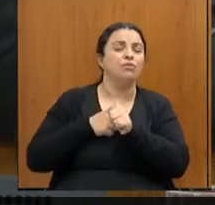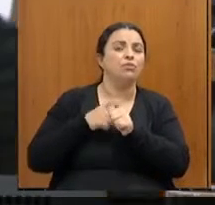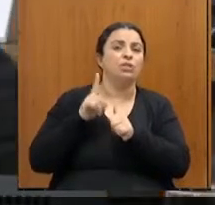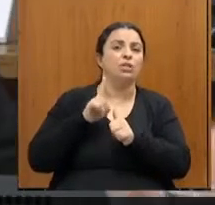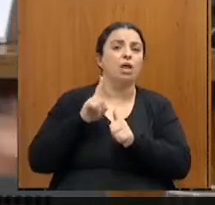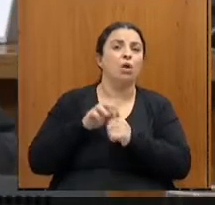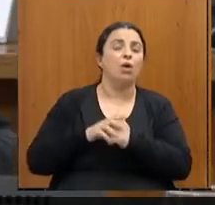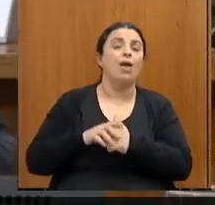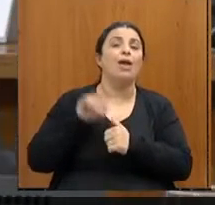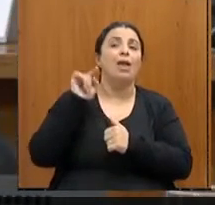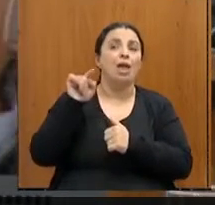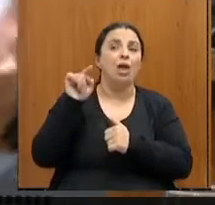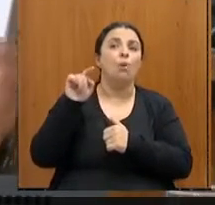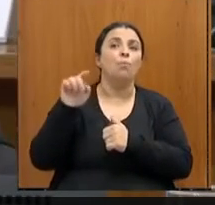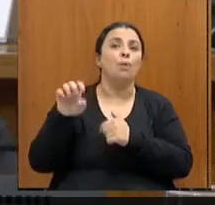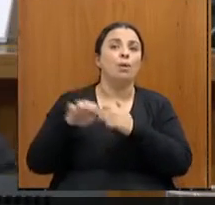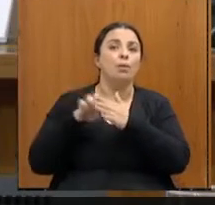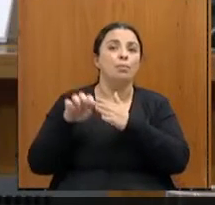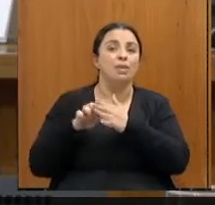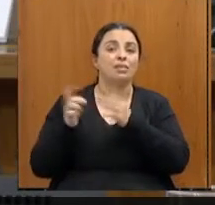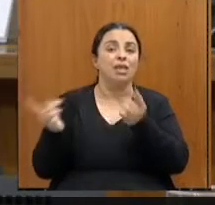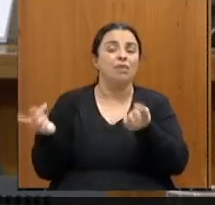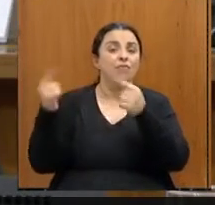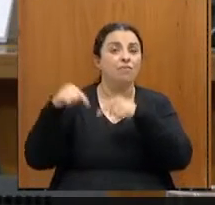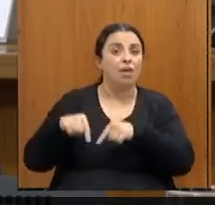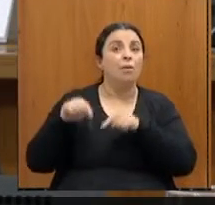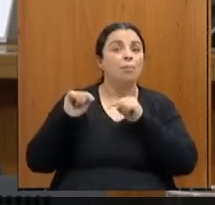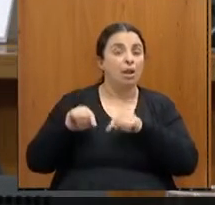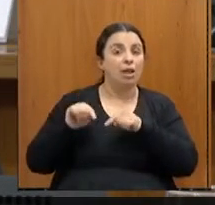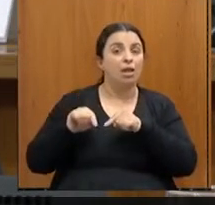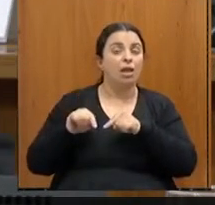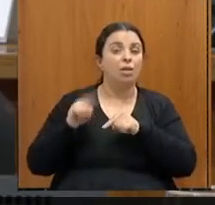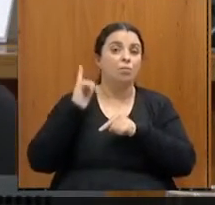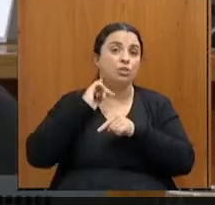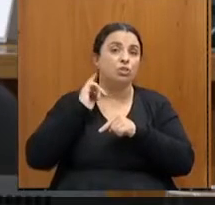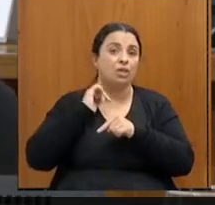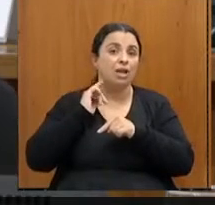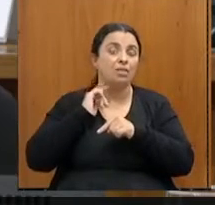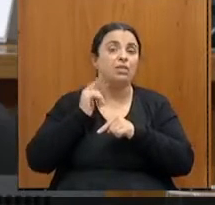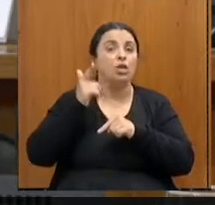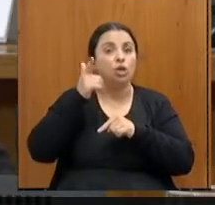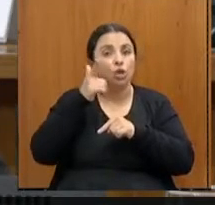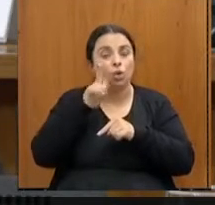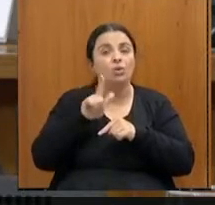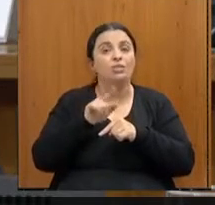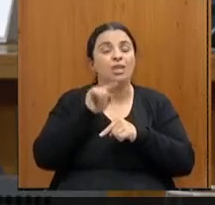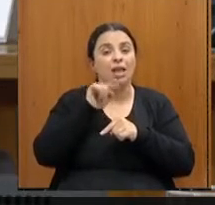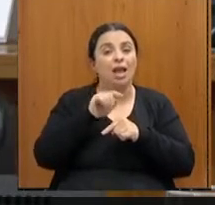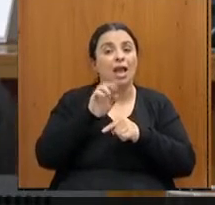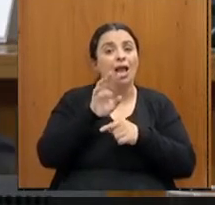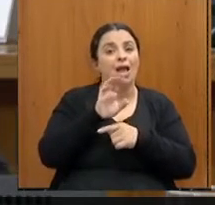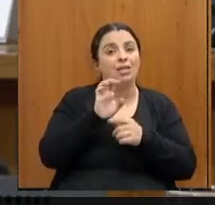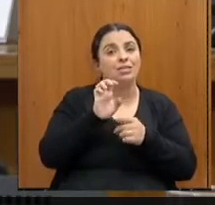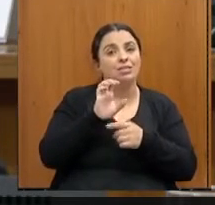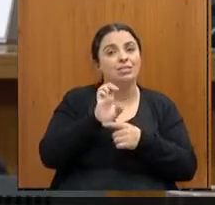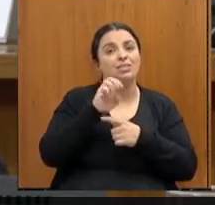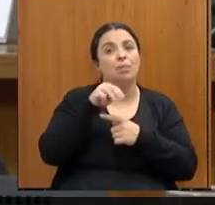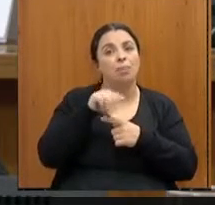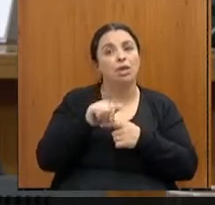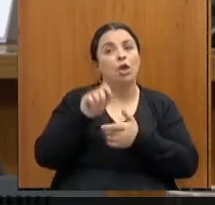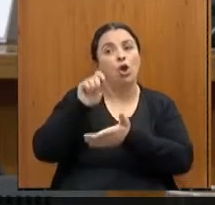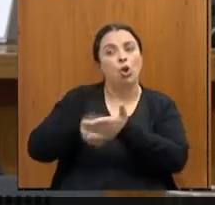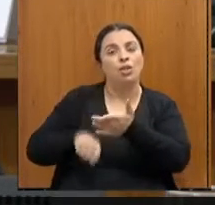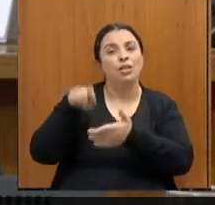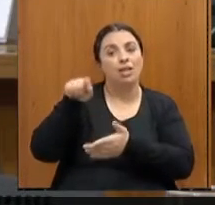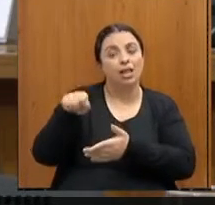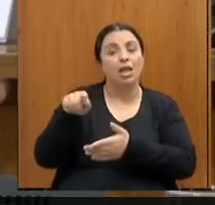que ele possa vir e se transformar em recursos para que a Cemig possa investir para os mineiros